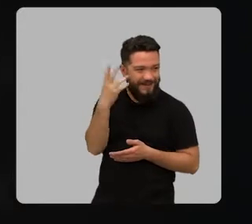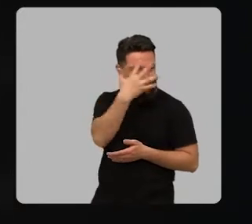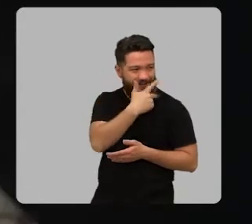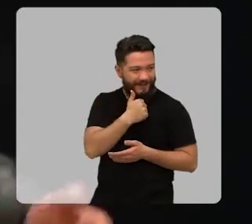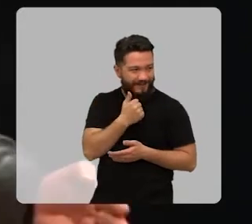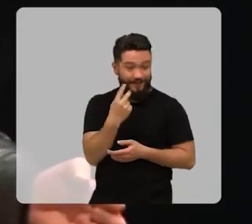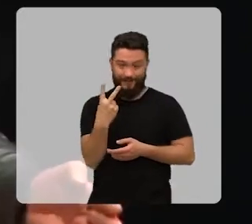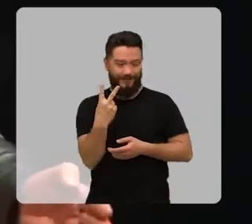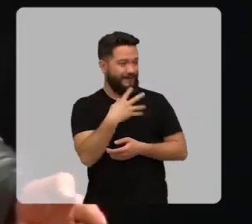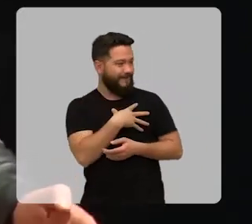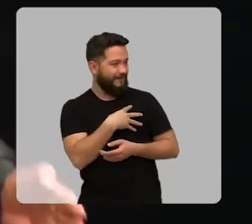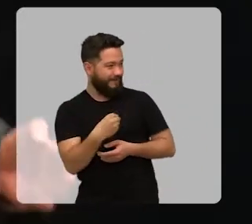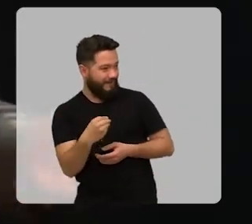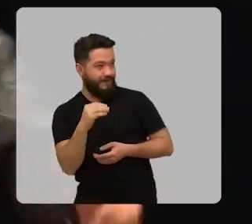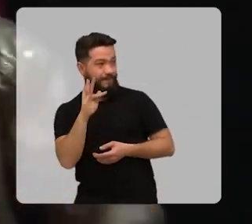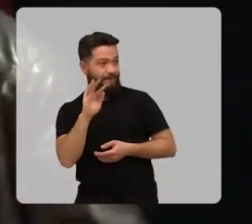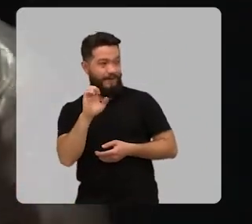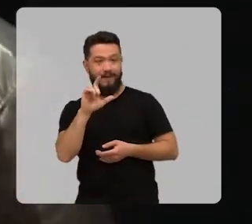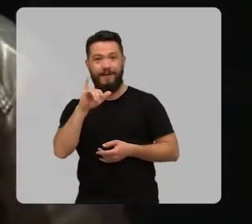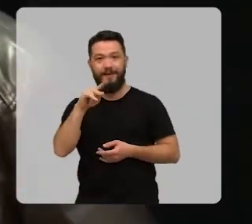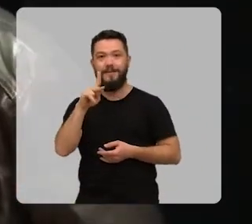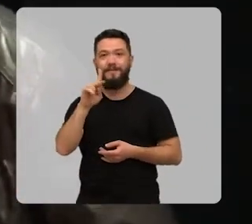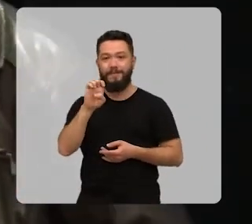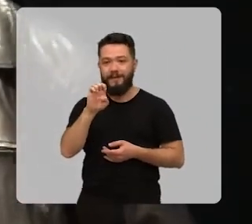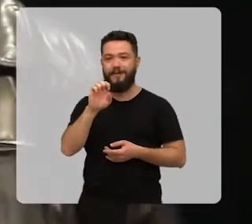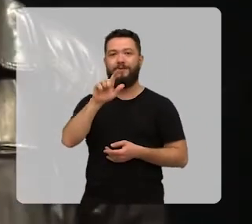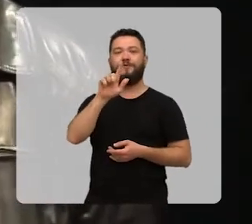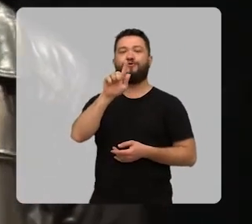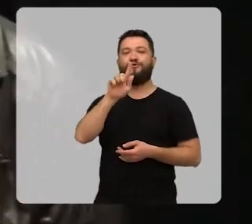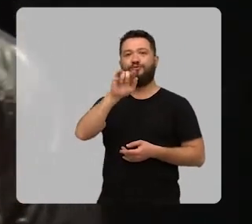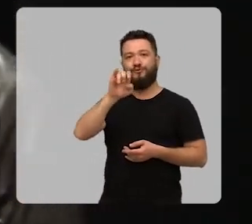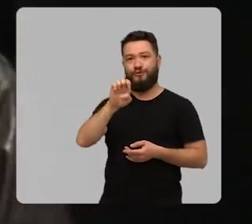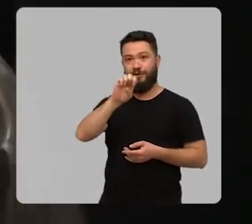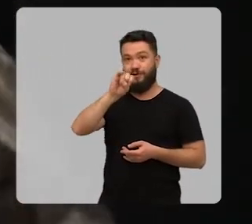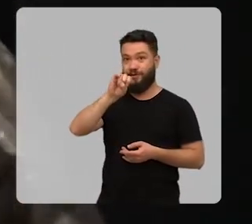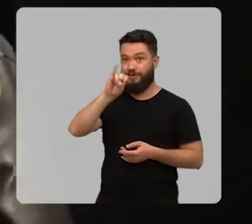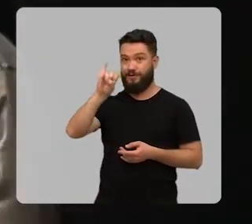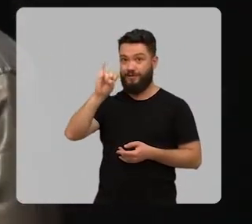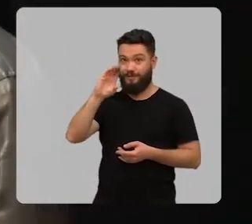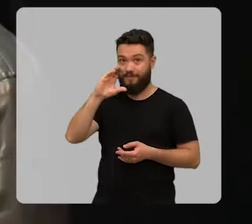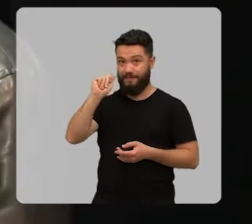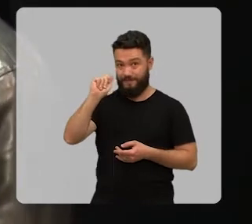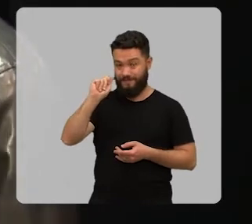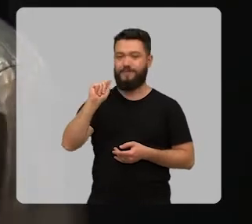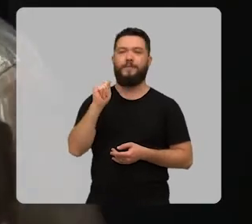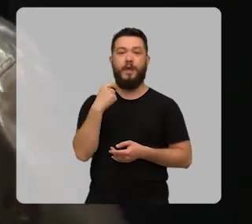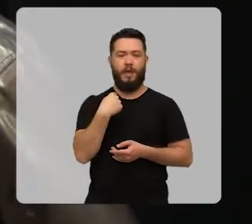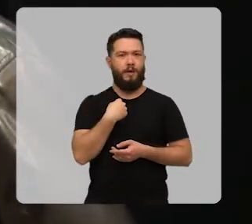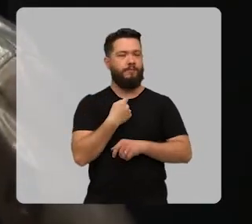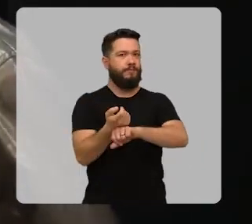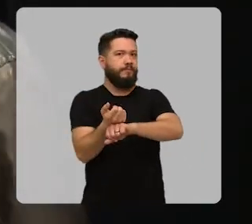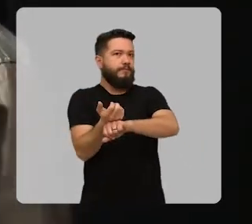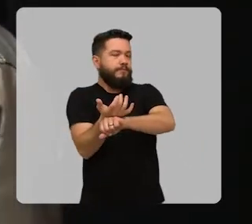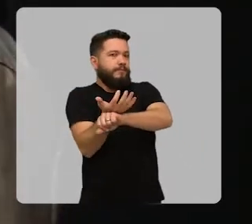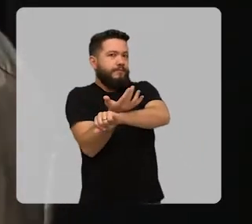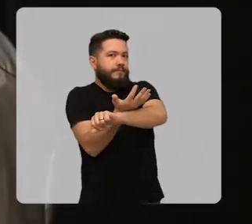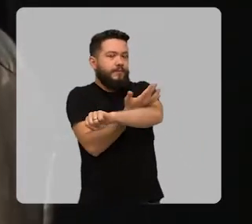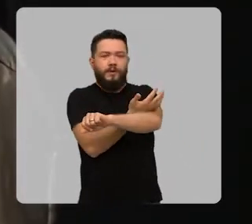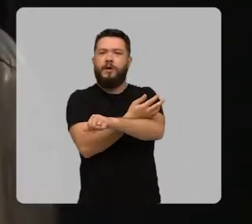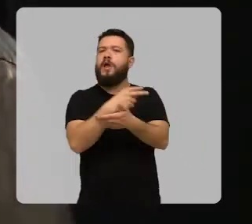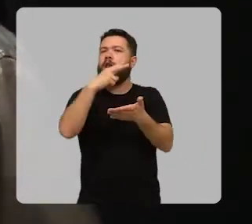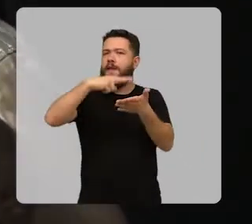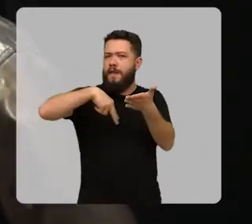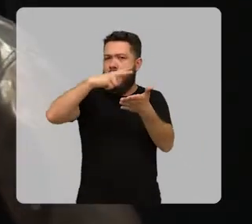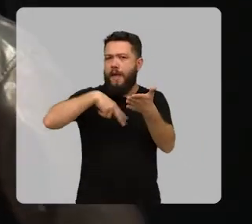filhos o Felipe e a Jéssica e dizer que estou bastante emocionado eu leio e